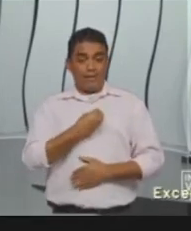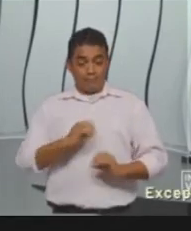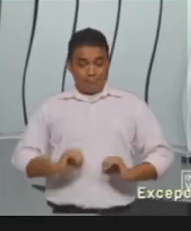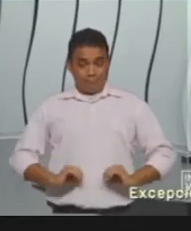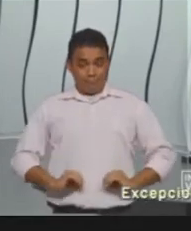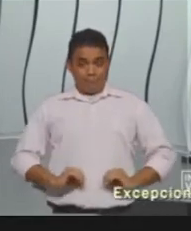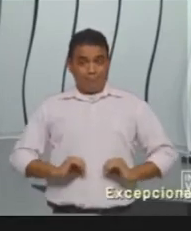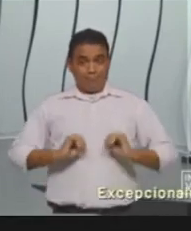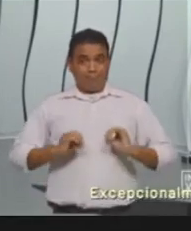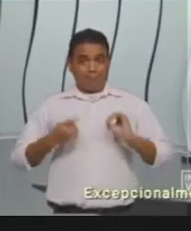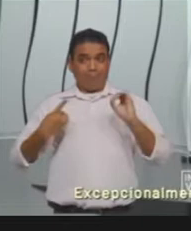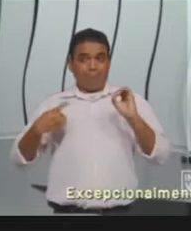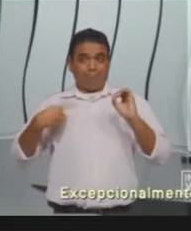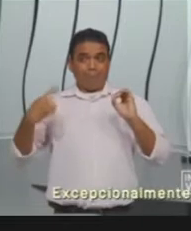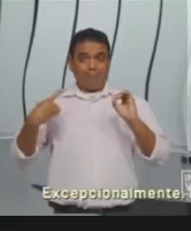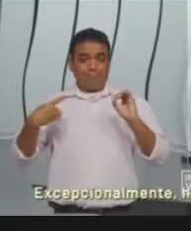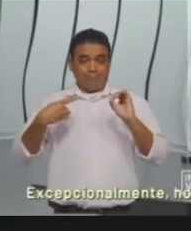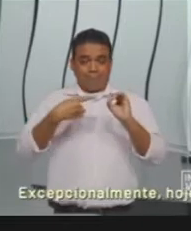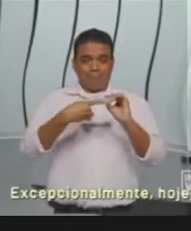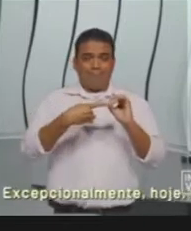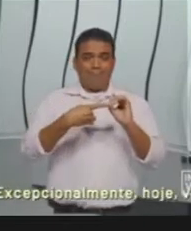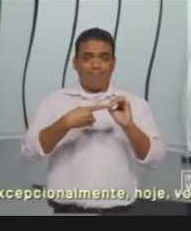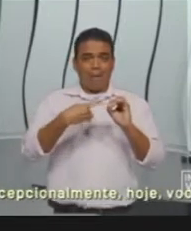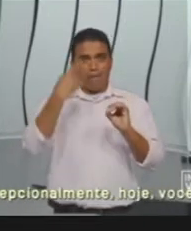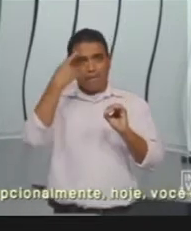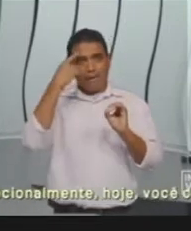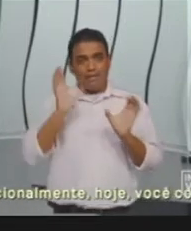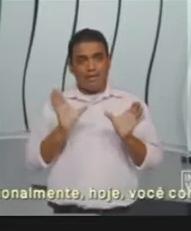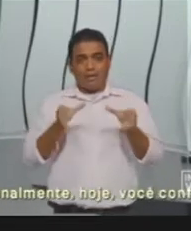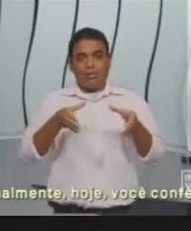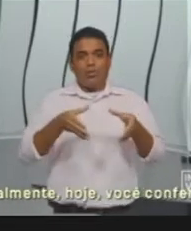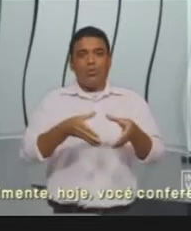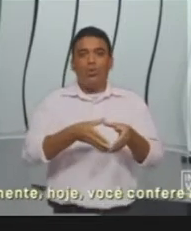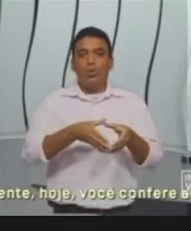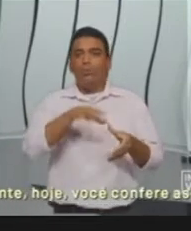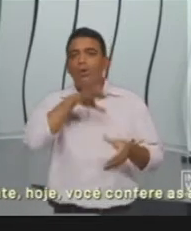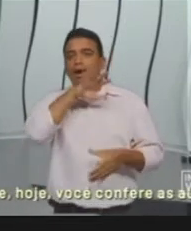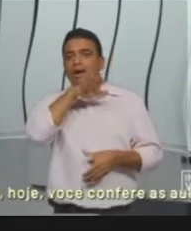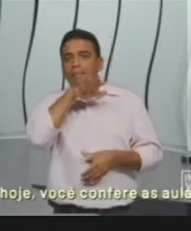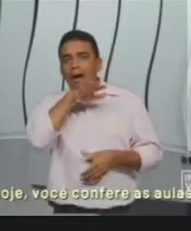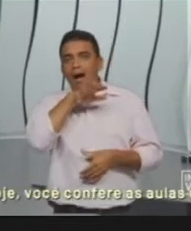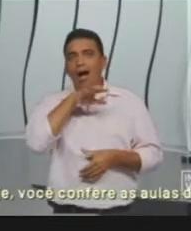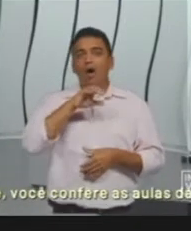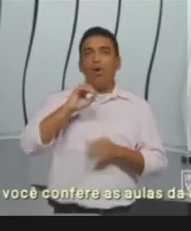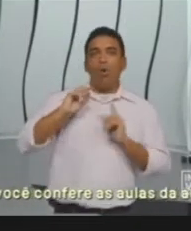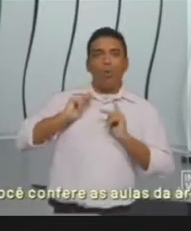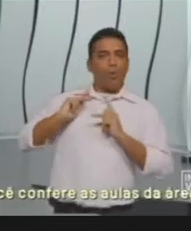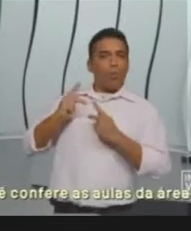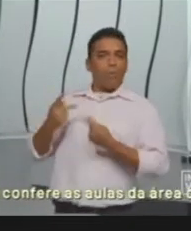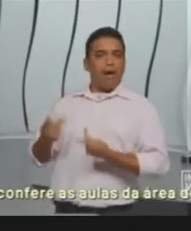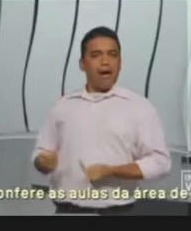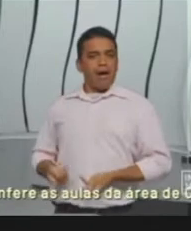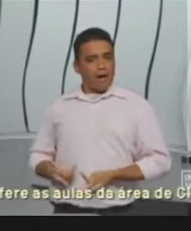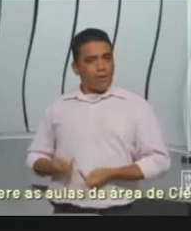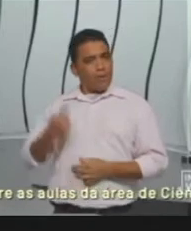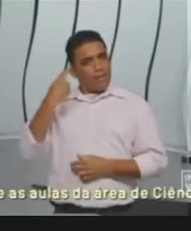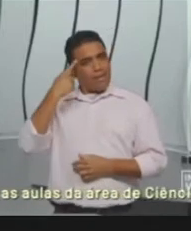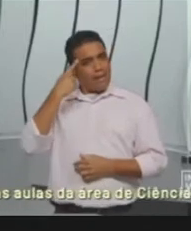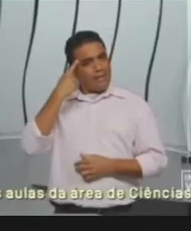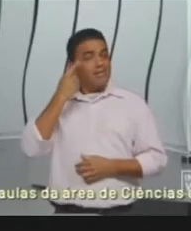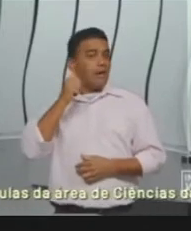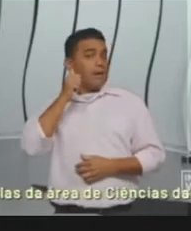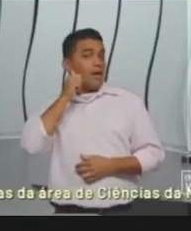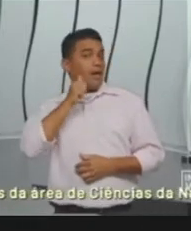e masculino, quando pensamos nos animais, no caso dos seres humanos, pensamos nos espermatozoides, que é o gameta